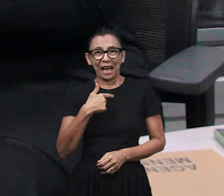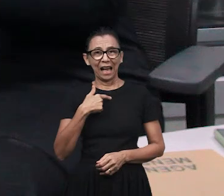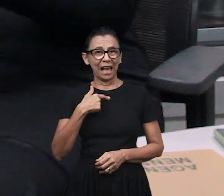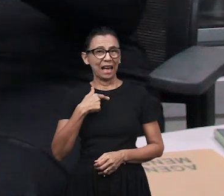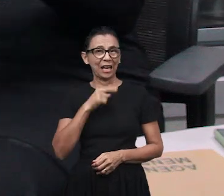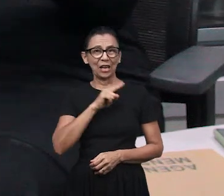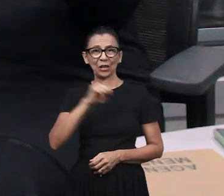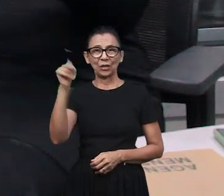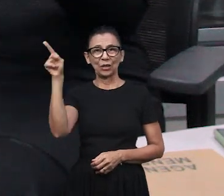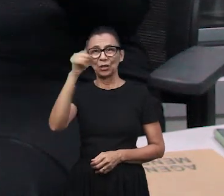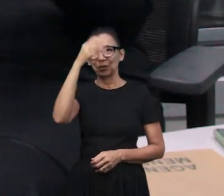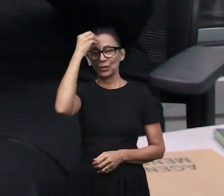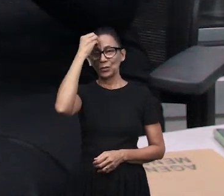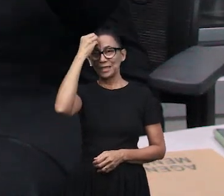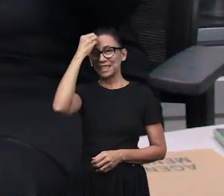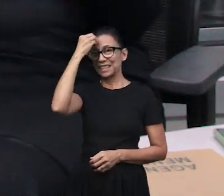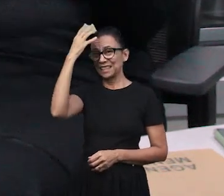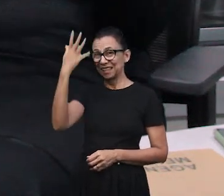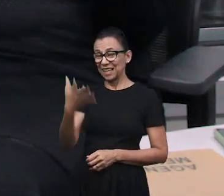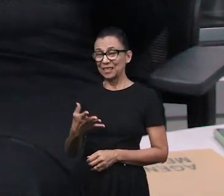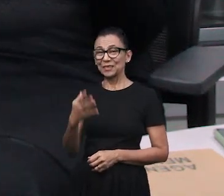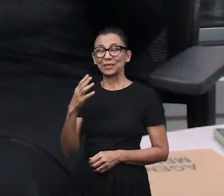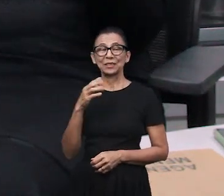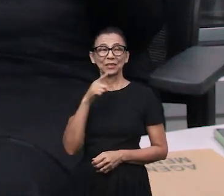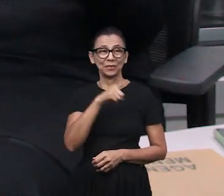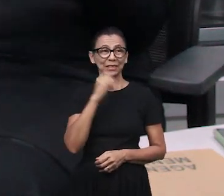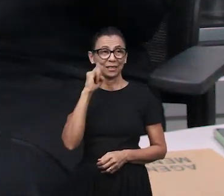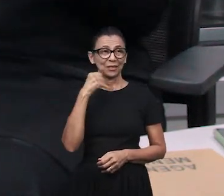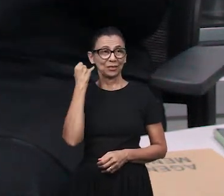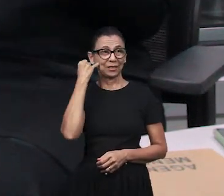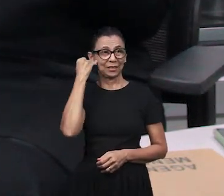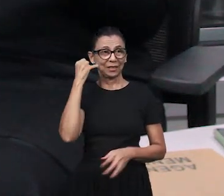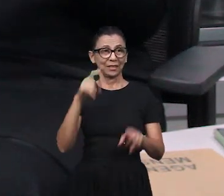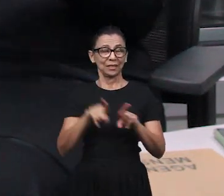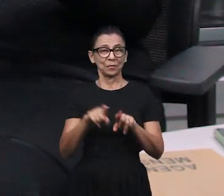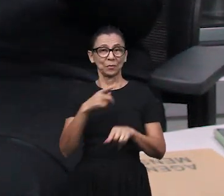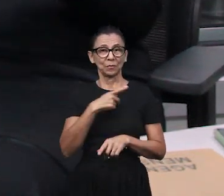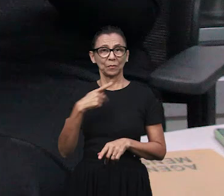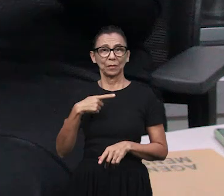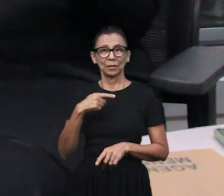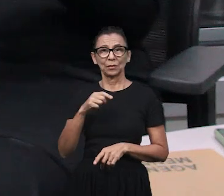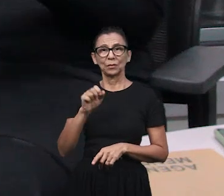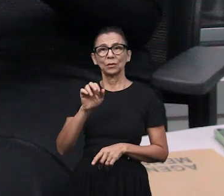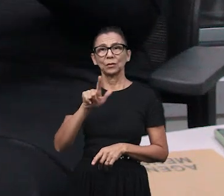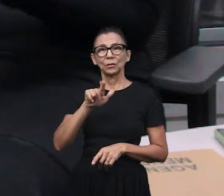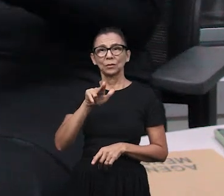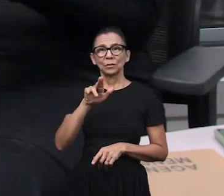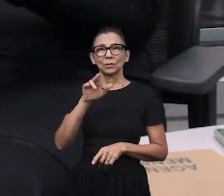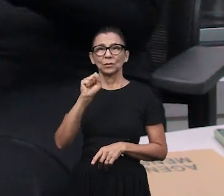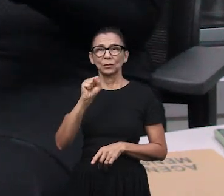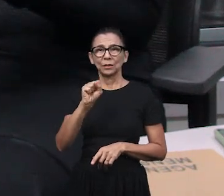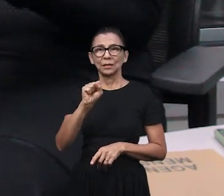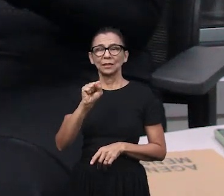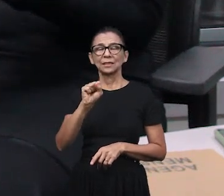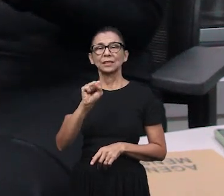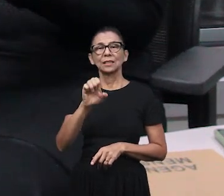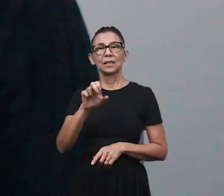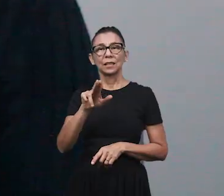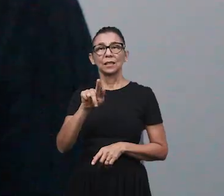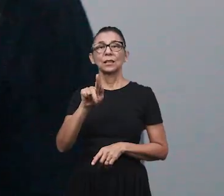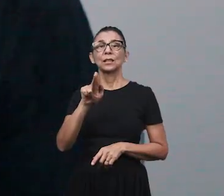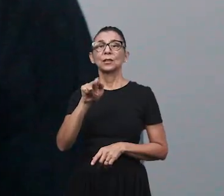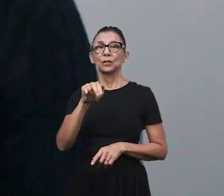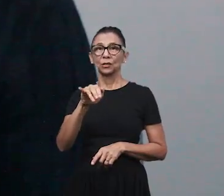Eugênio terem dado essa excelente ideia, vai para o Manaim. Então o quadro começou, os 2 quadros começaram no Manaim de Domingos